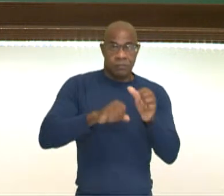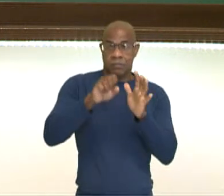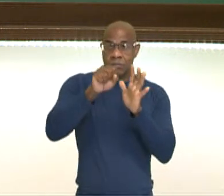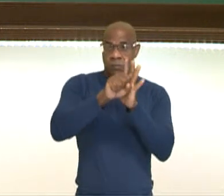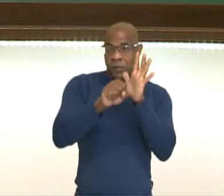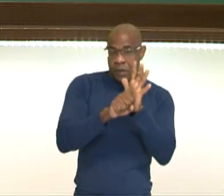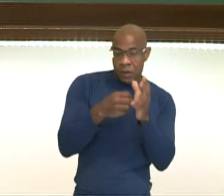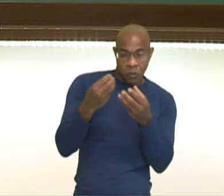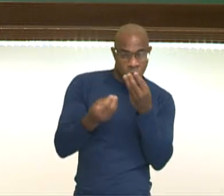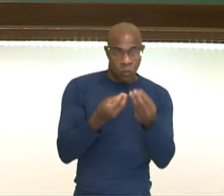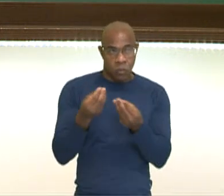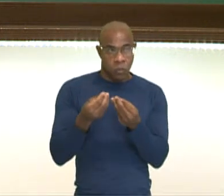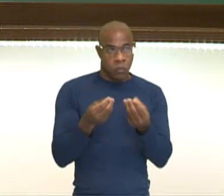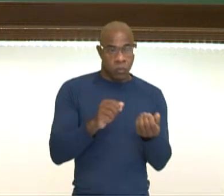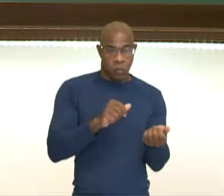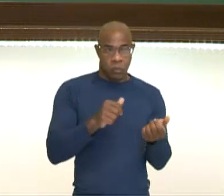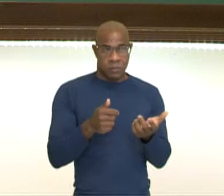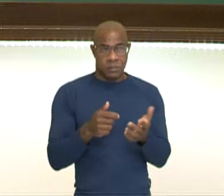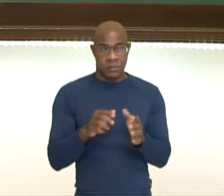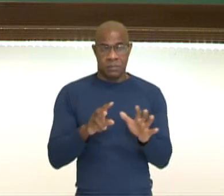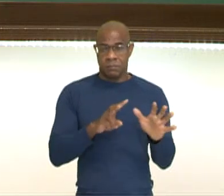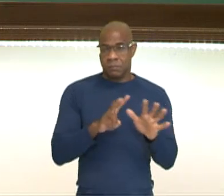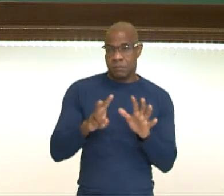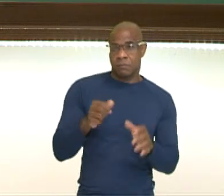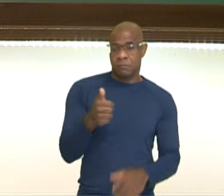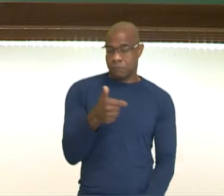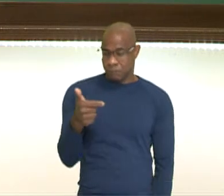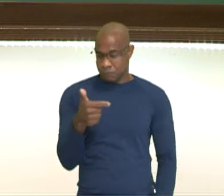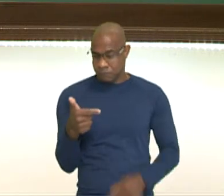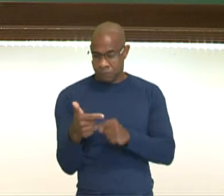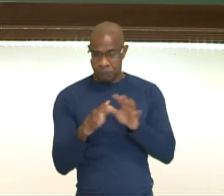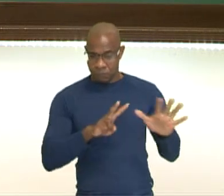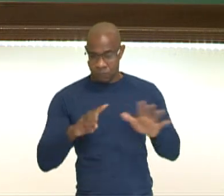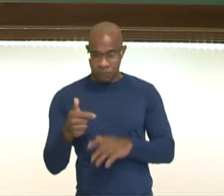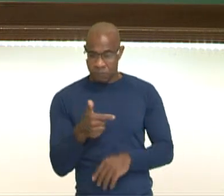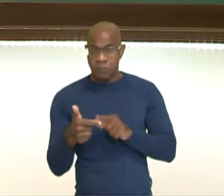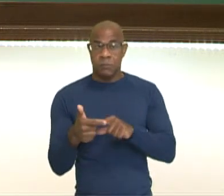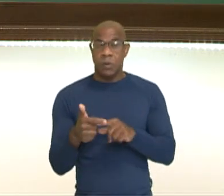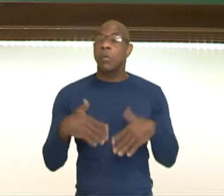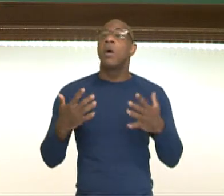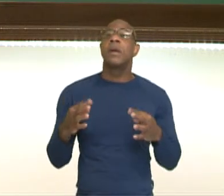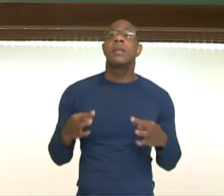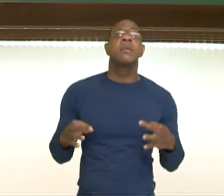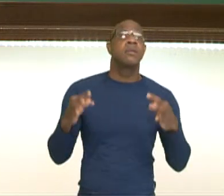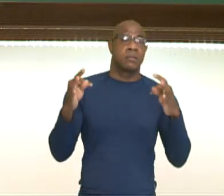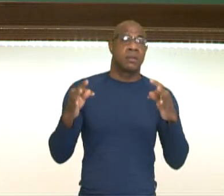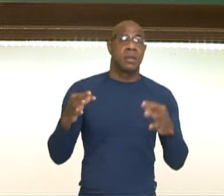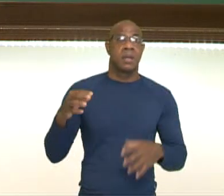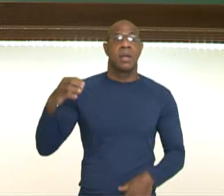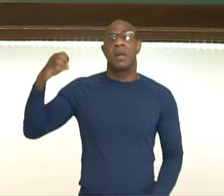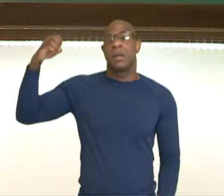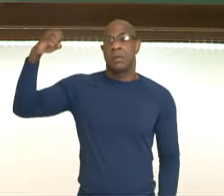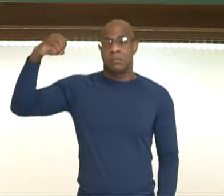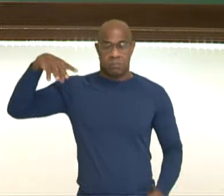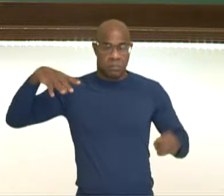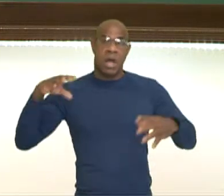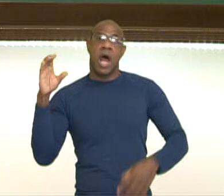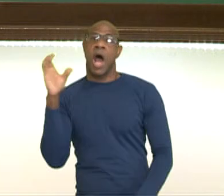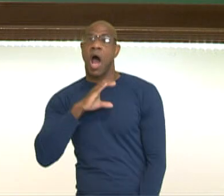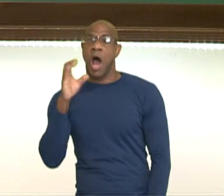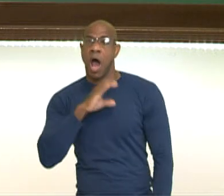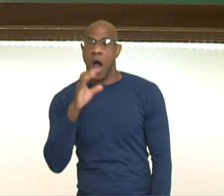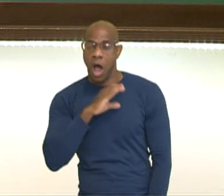né? Ali na semana de 22, qual era a tecnologia? A luz elétrica, a